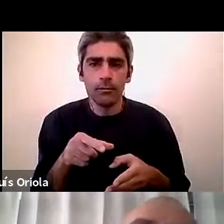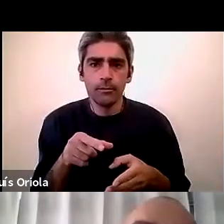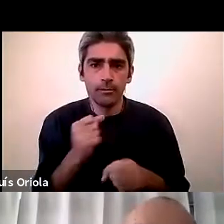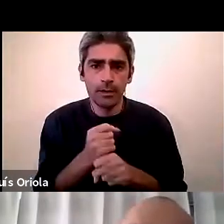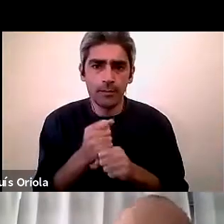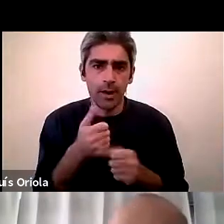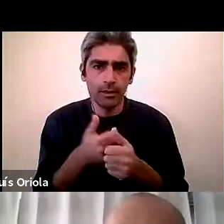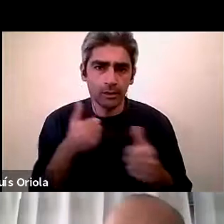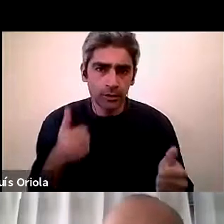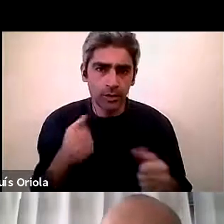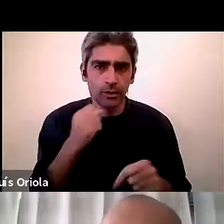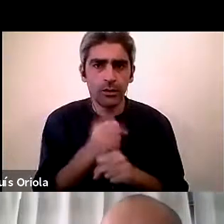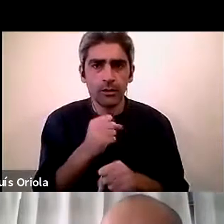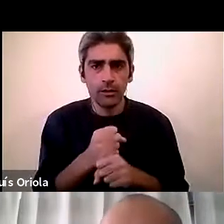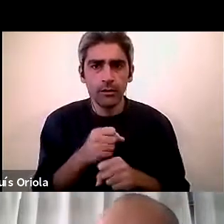trabalho à distância, do trabalho